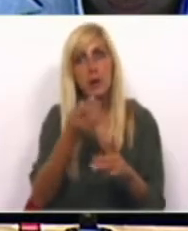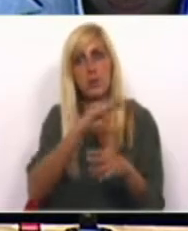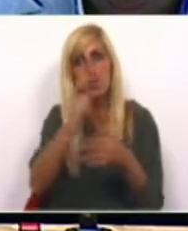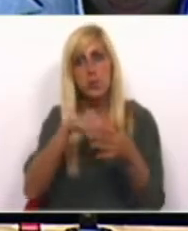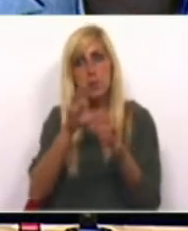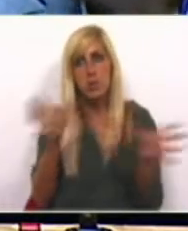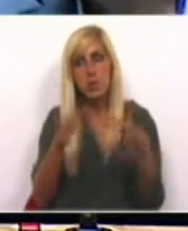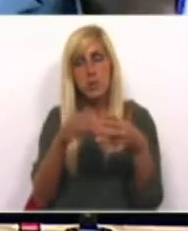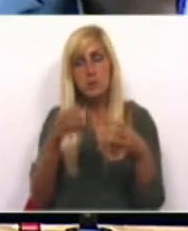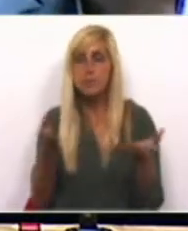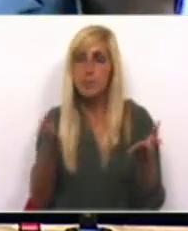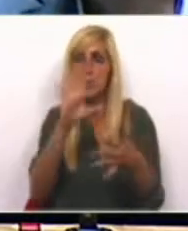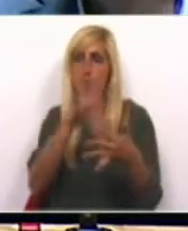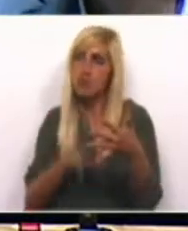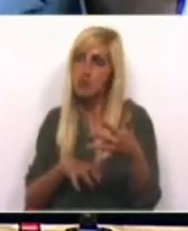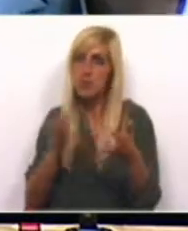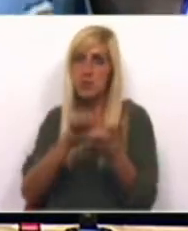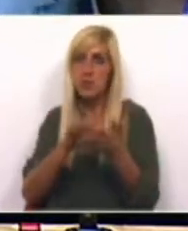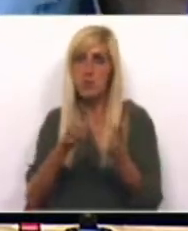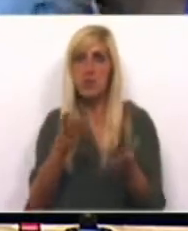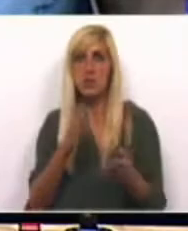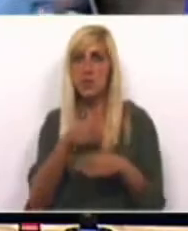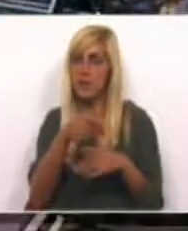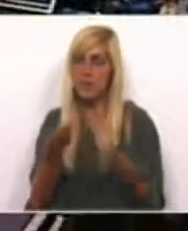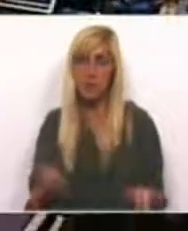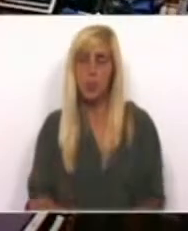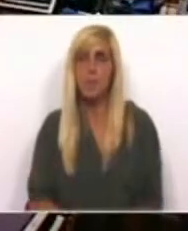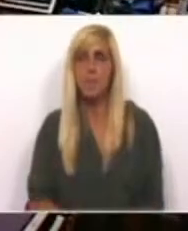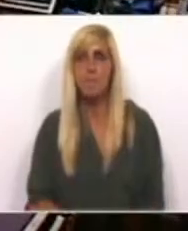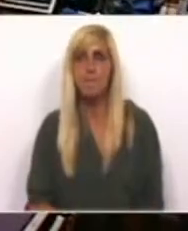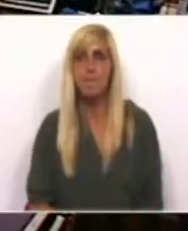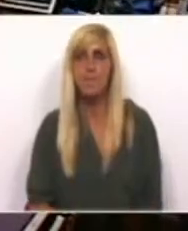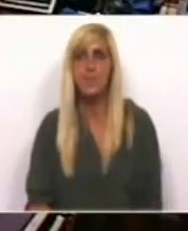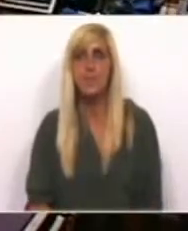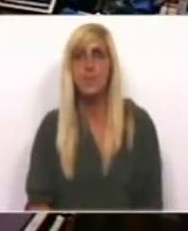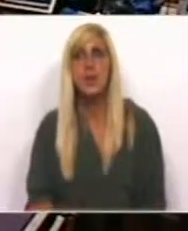coletiva eixos centrais da nossa intervenção. Muito obrigado, Sr. Presidente. Está inscrito o Sr. Deputado.